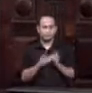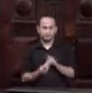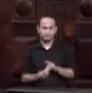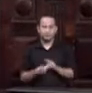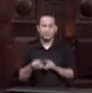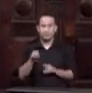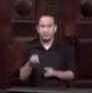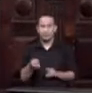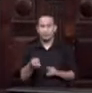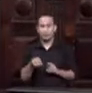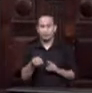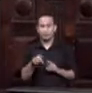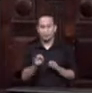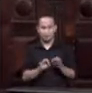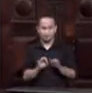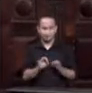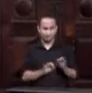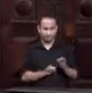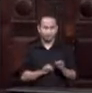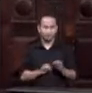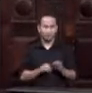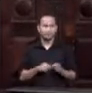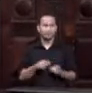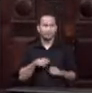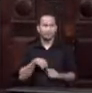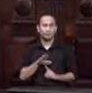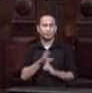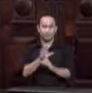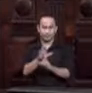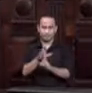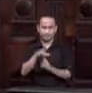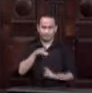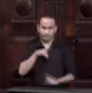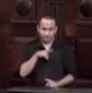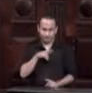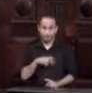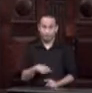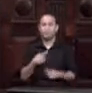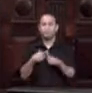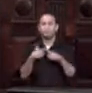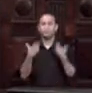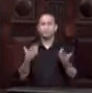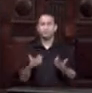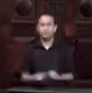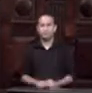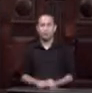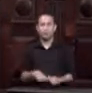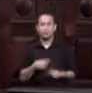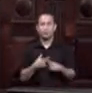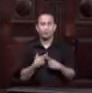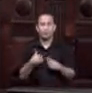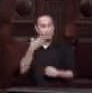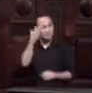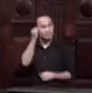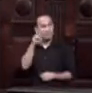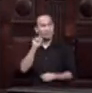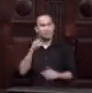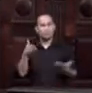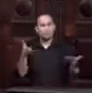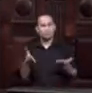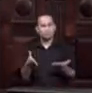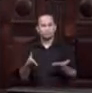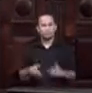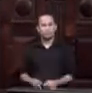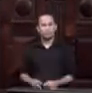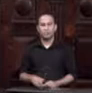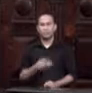esse projeto da lei do teto de gastos traz para si. Por quê? Porque a gente sabe que hoje